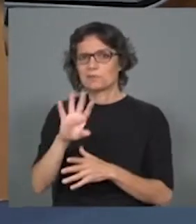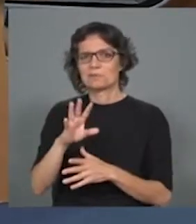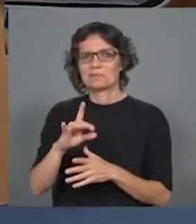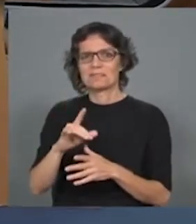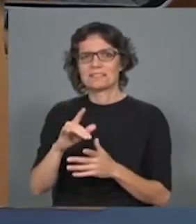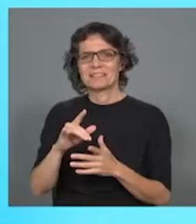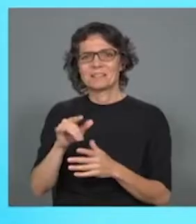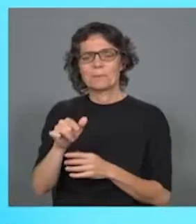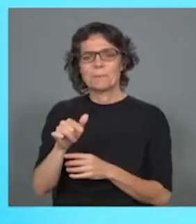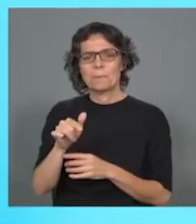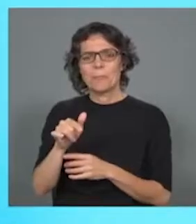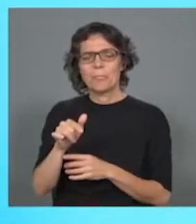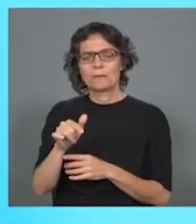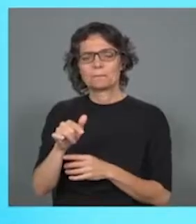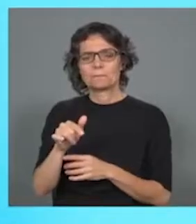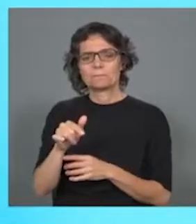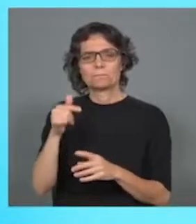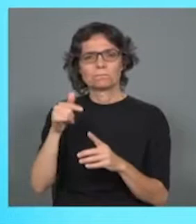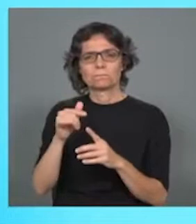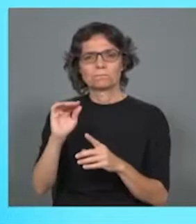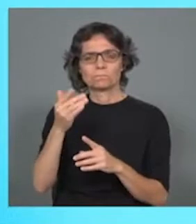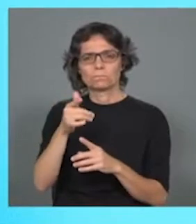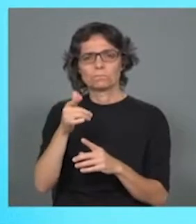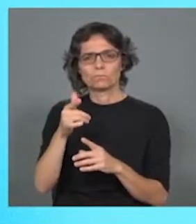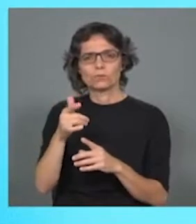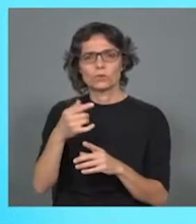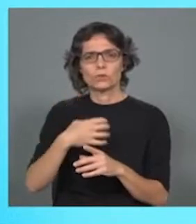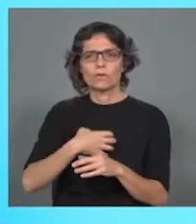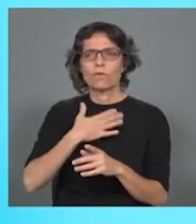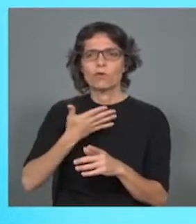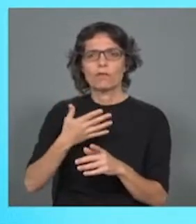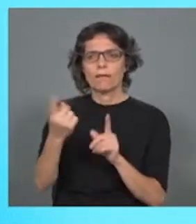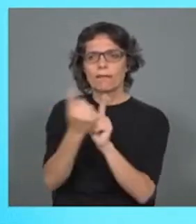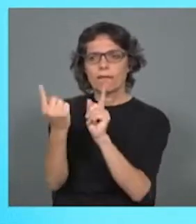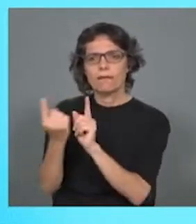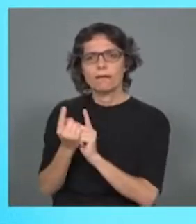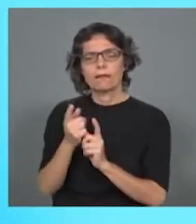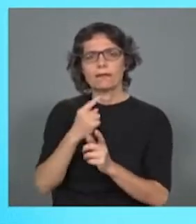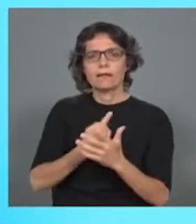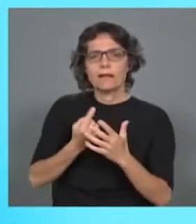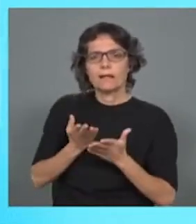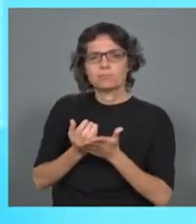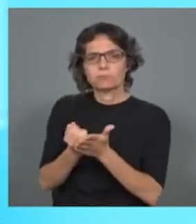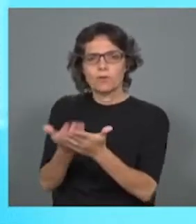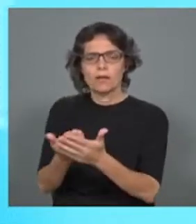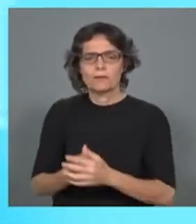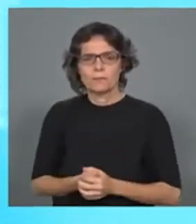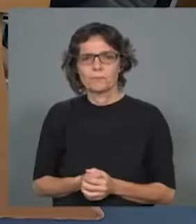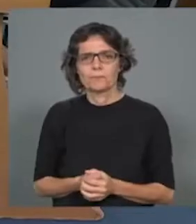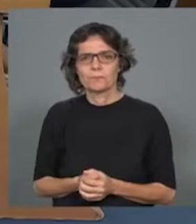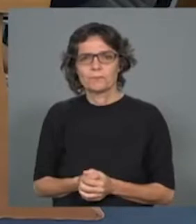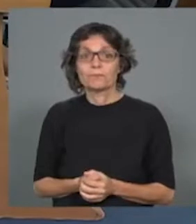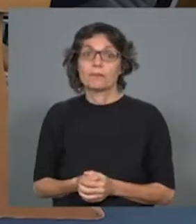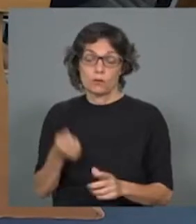propósito entre todos há de ser esse, de criar proximidade e retirar da solidão muitas pessoas. Isso é um desafio